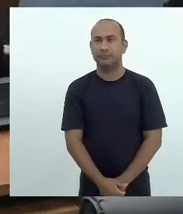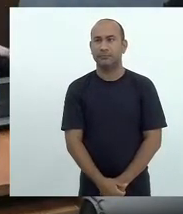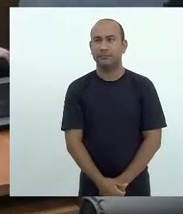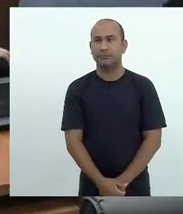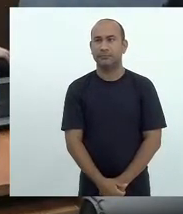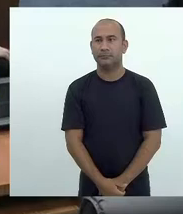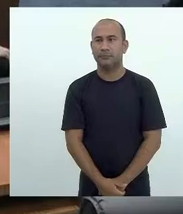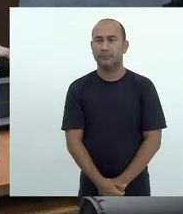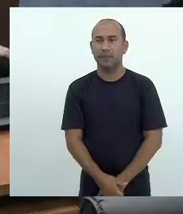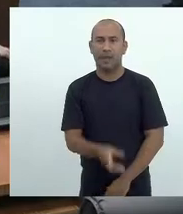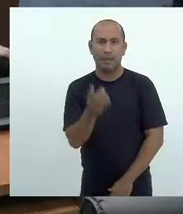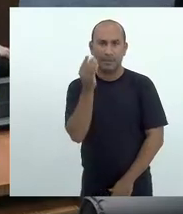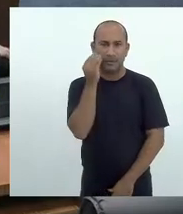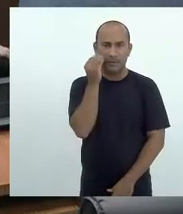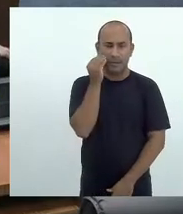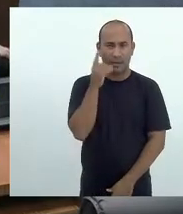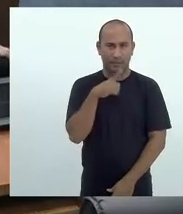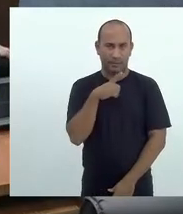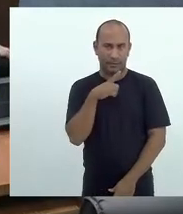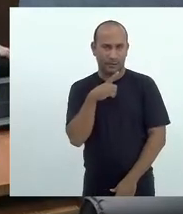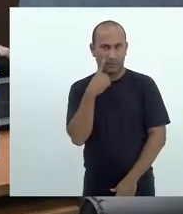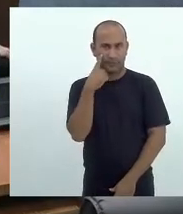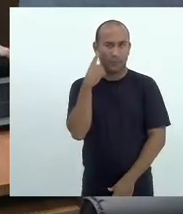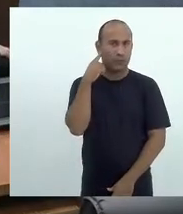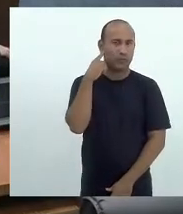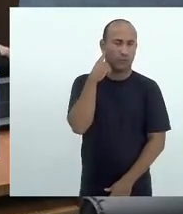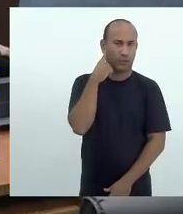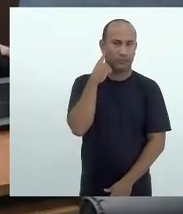Célia. Eu tô te ouvindo, Célia.